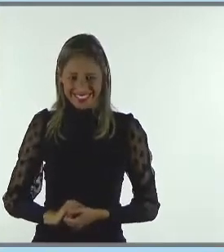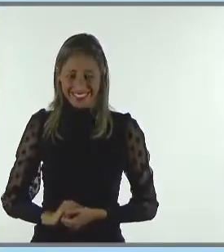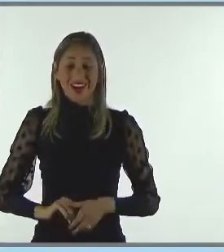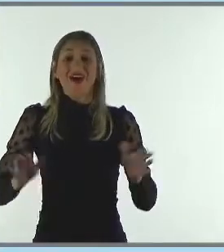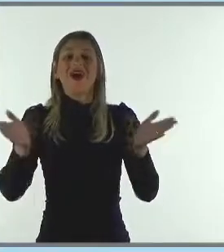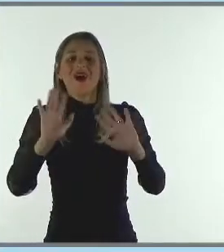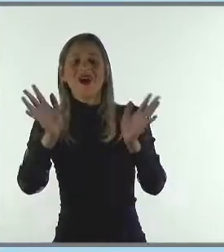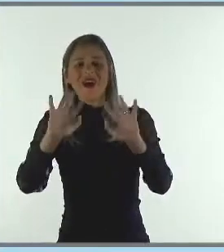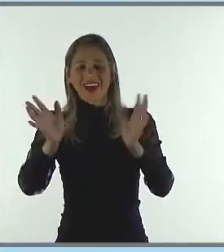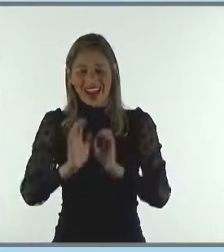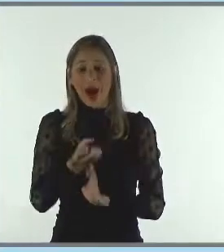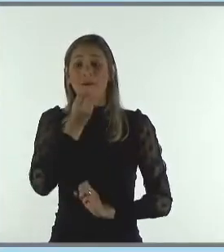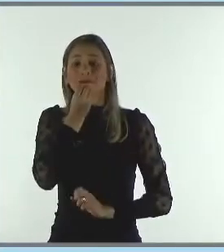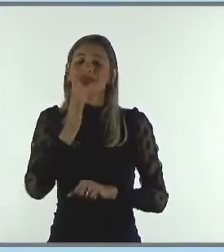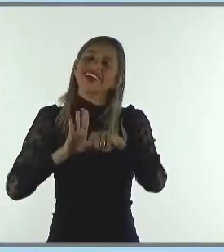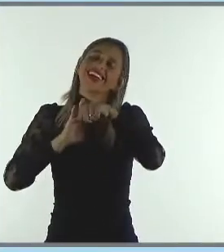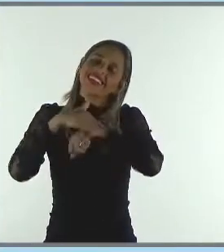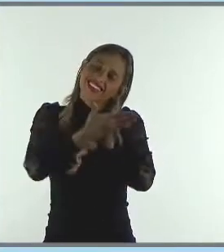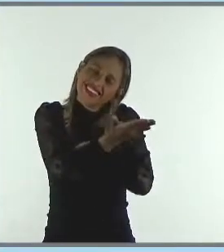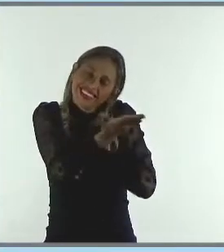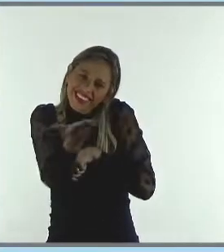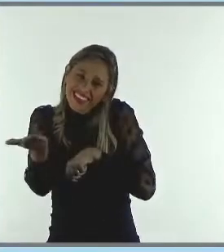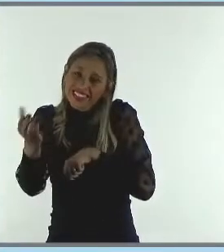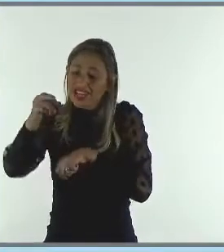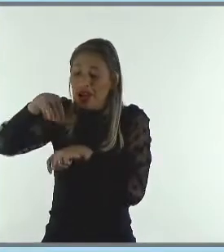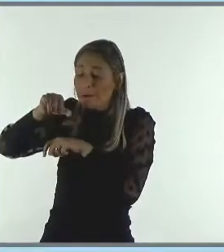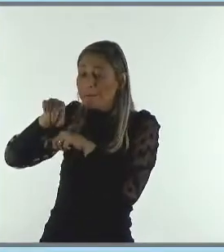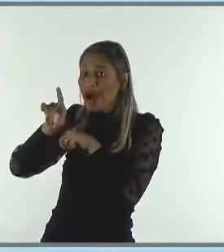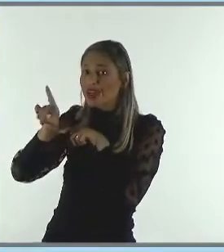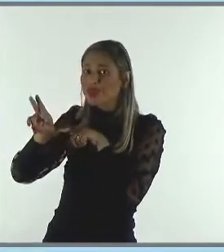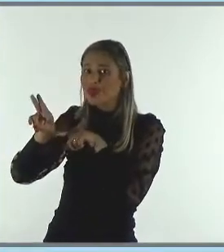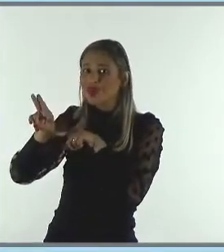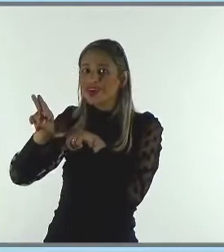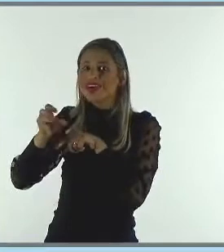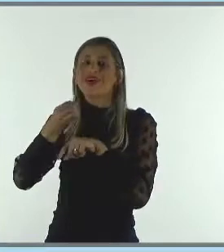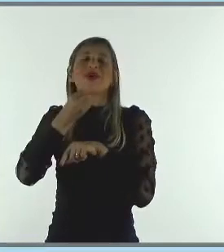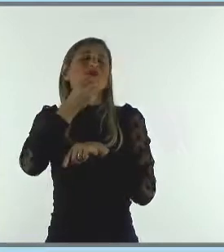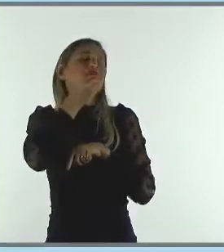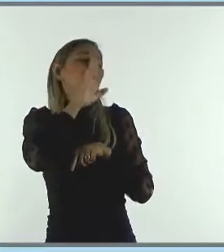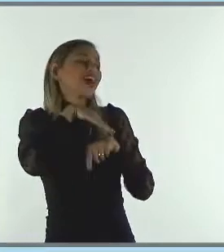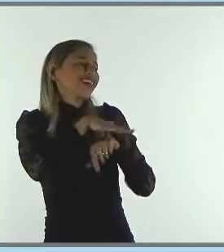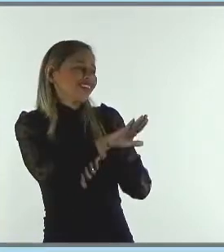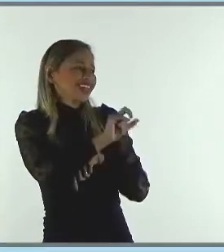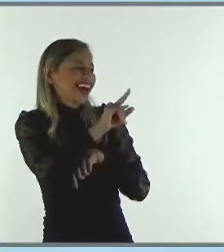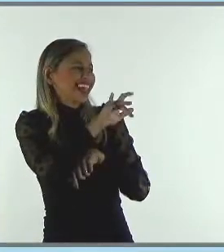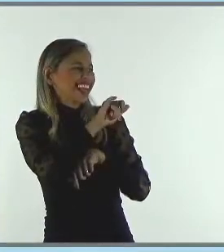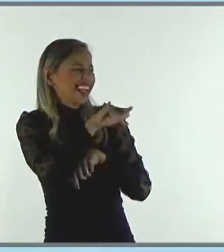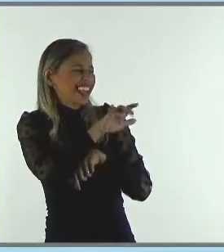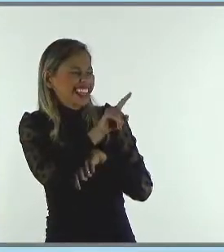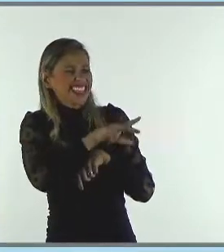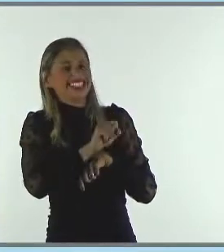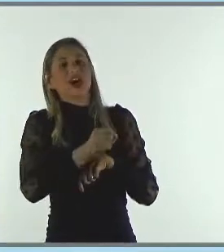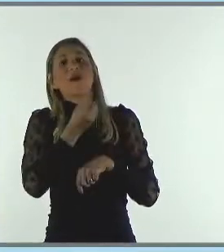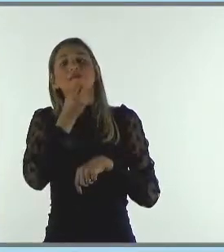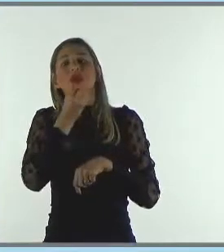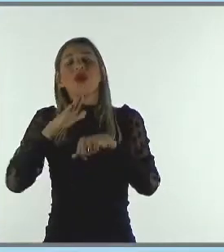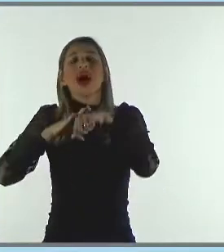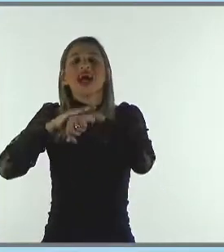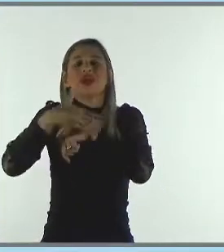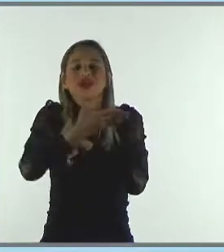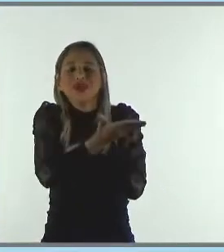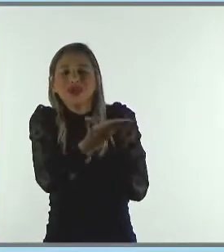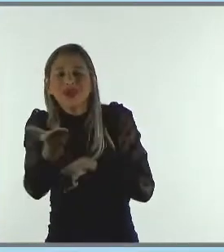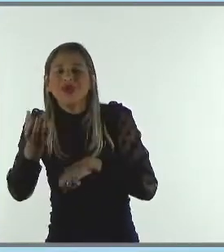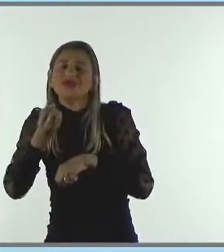Olá, boa noite. Boa noite, Madu. Boa noite, Anelisa. Boa Tudo noite bem? a todas,